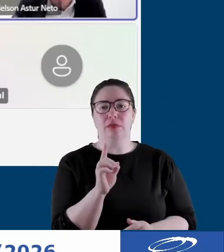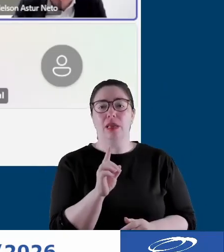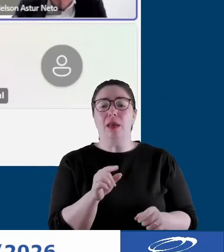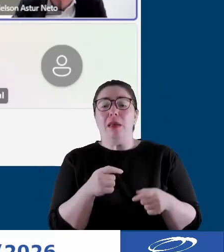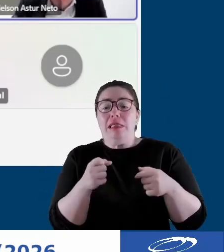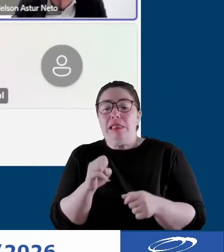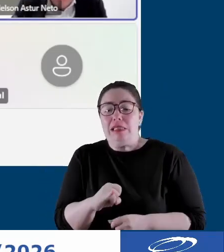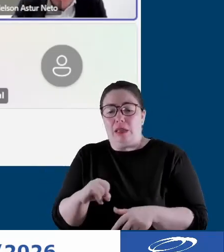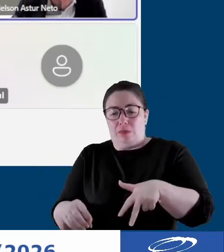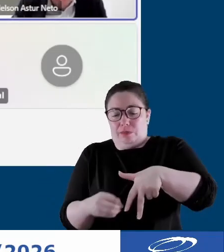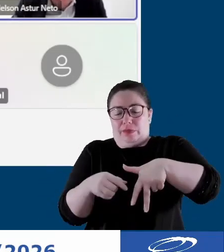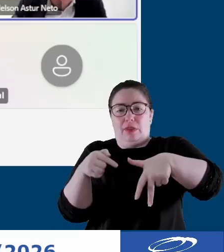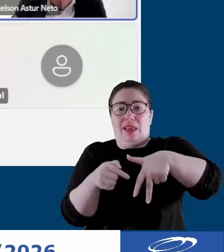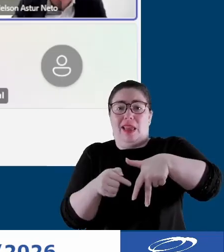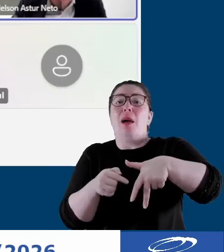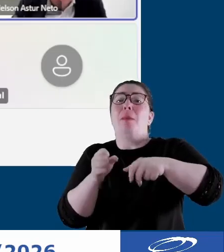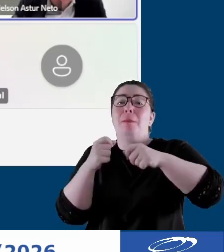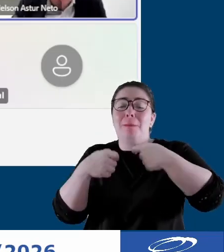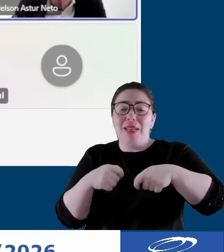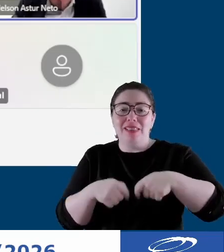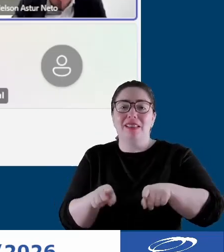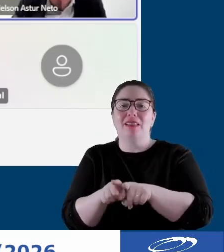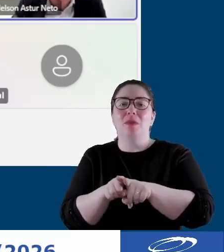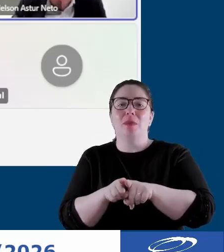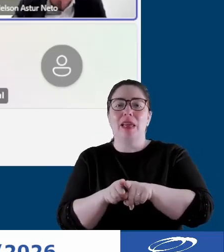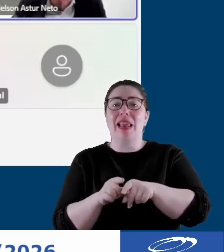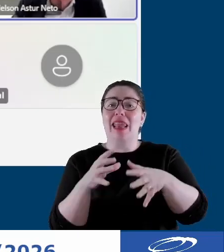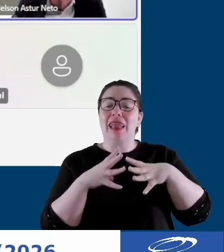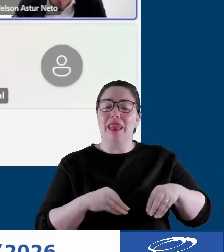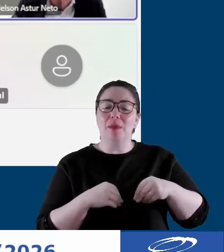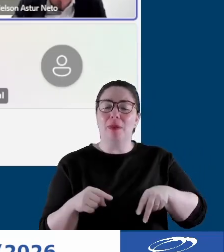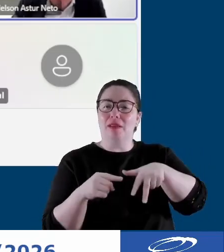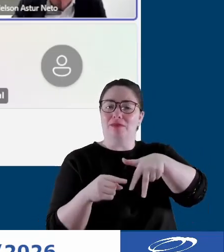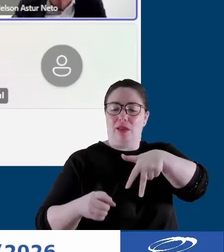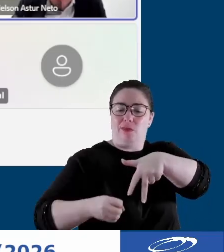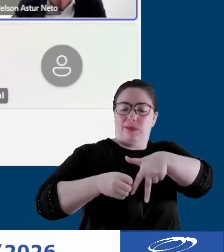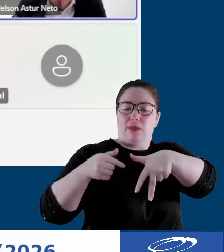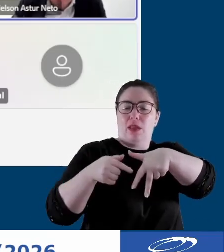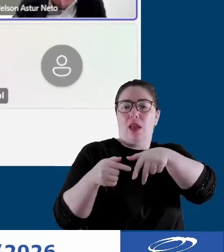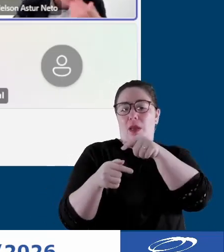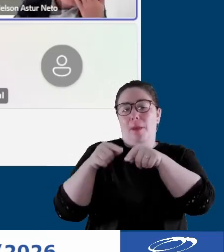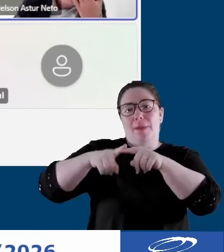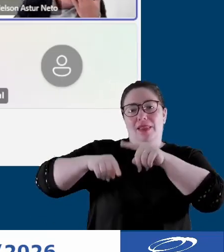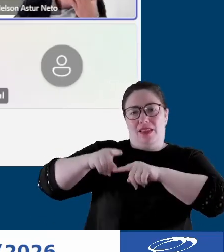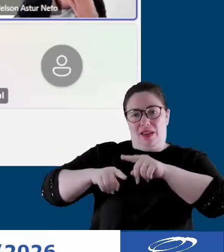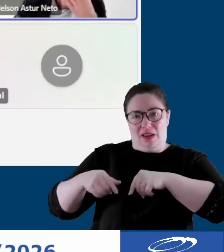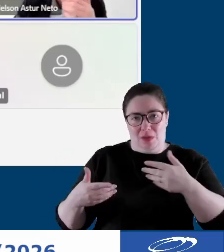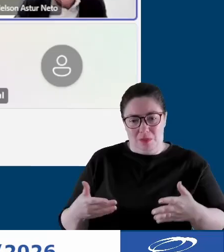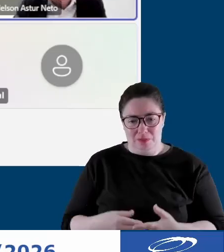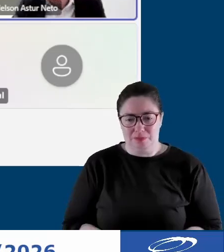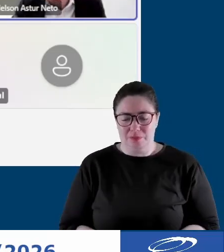infecção. Não é só a dificuldade de tratar a infecção no osso e no disco, mas também como resolver o problema